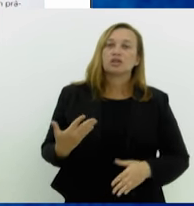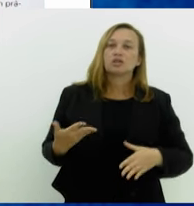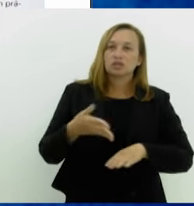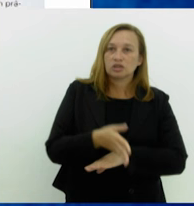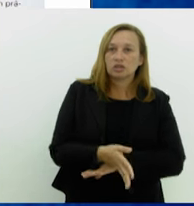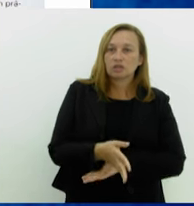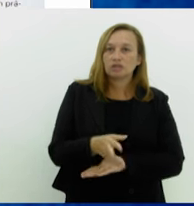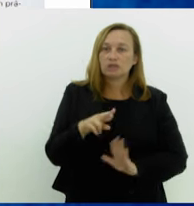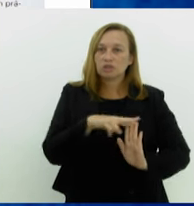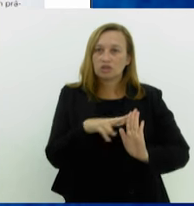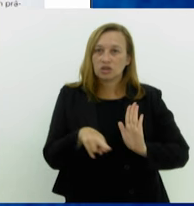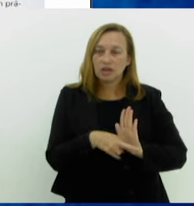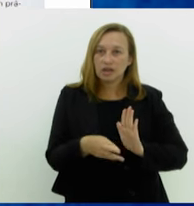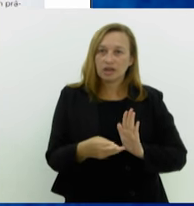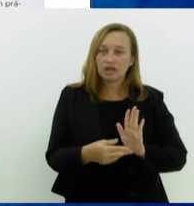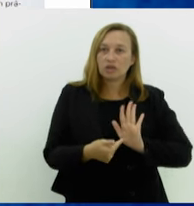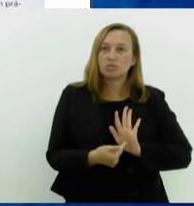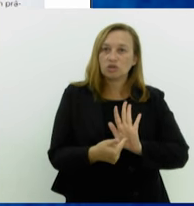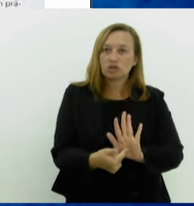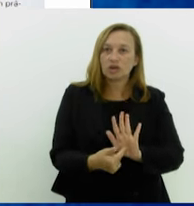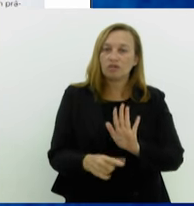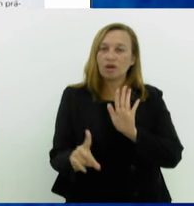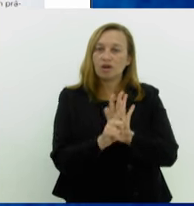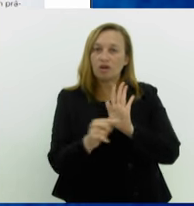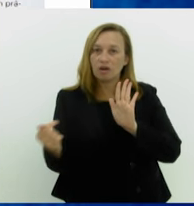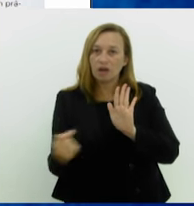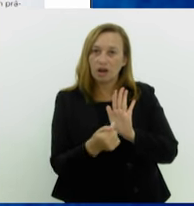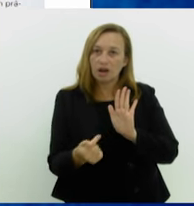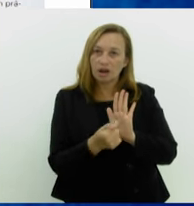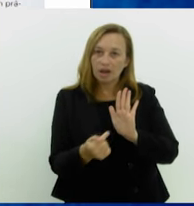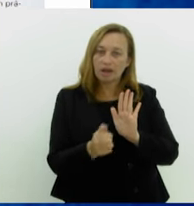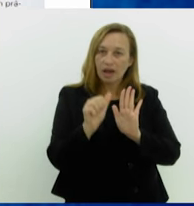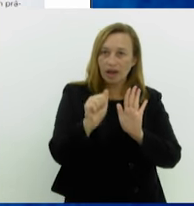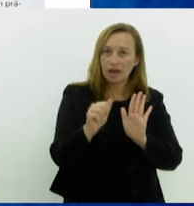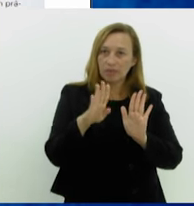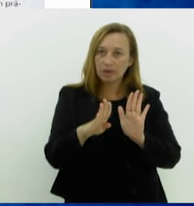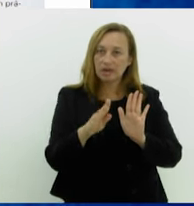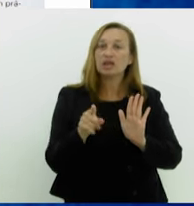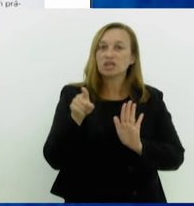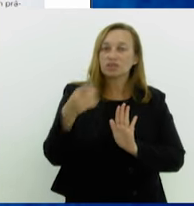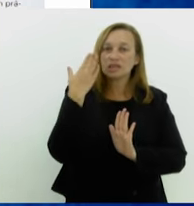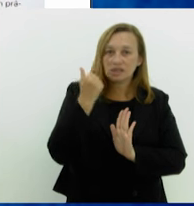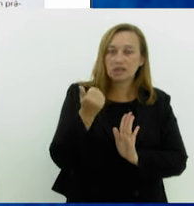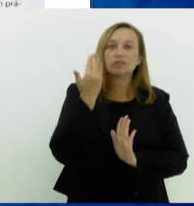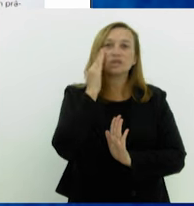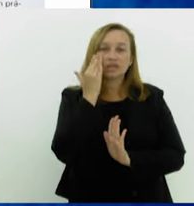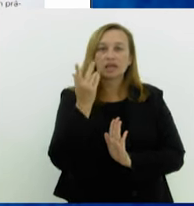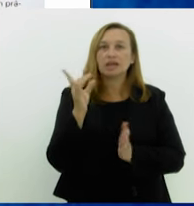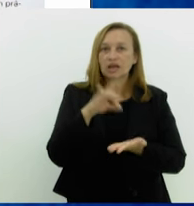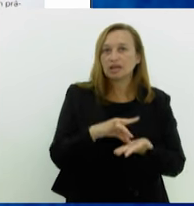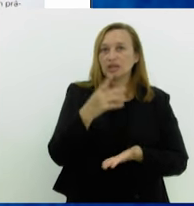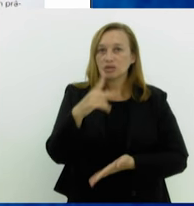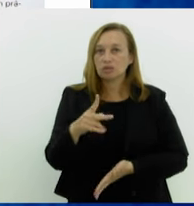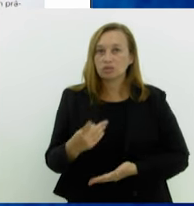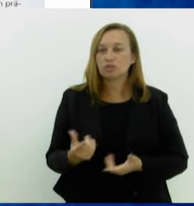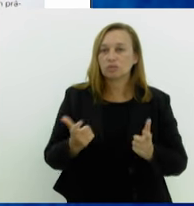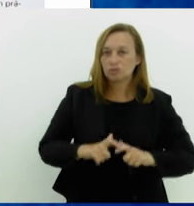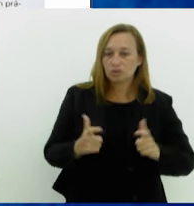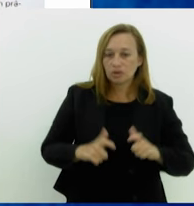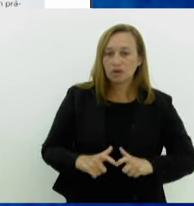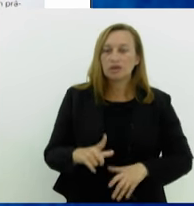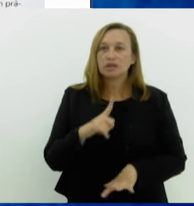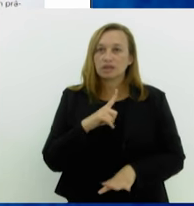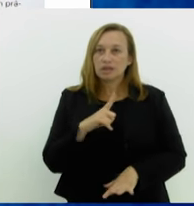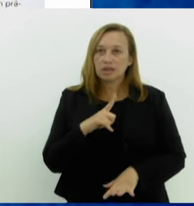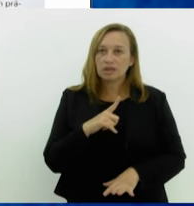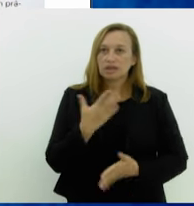falava eu tô falando que tá escrito no artigo tal e se você sabe dos dados se você entende a sua realidade local se você tem isso na